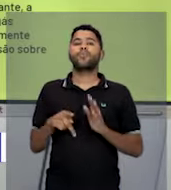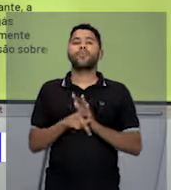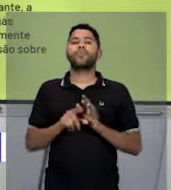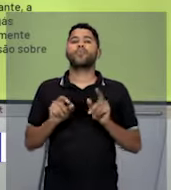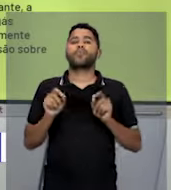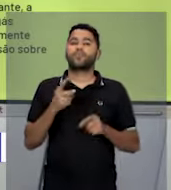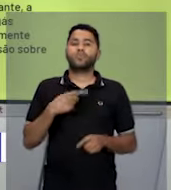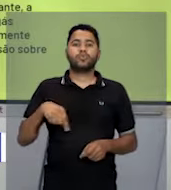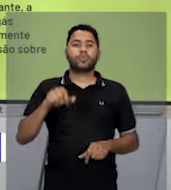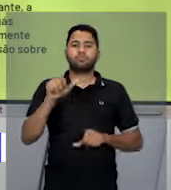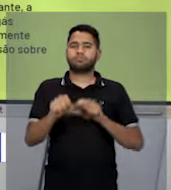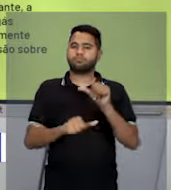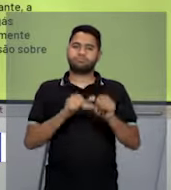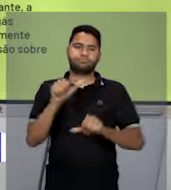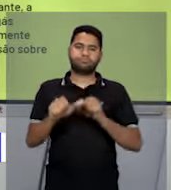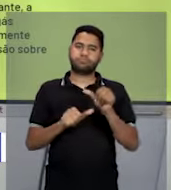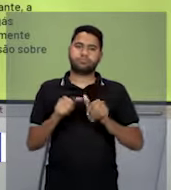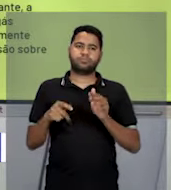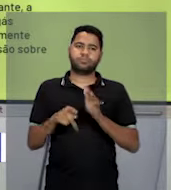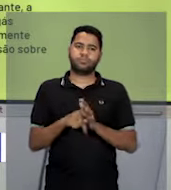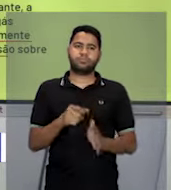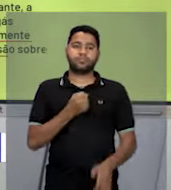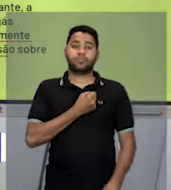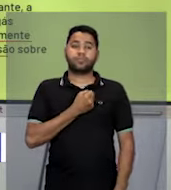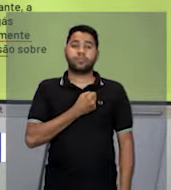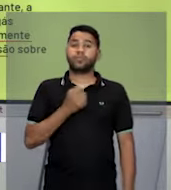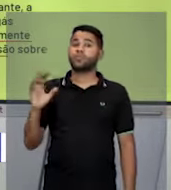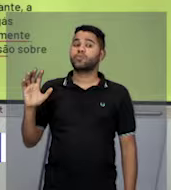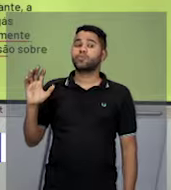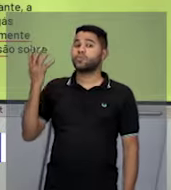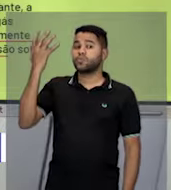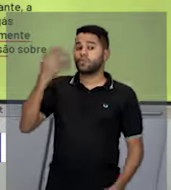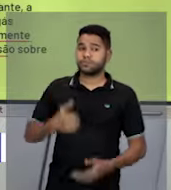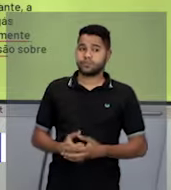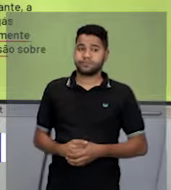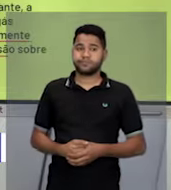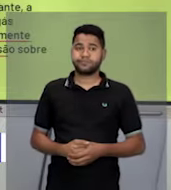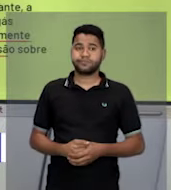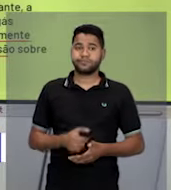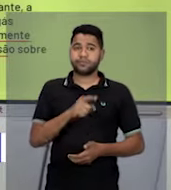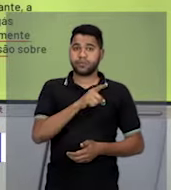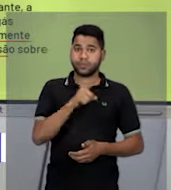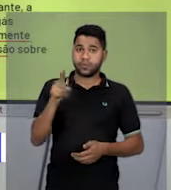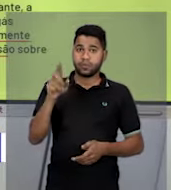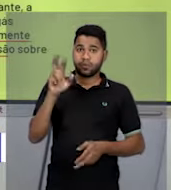onde nós não alteramos o valor do volume. O que vai acontecer? Quando você